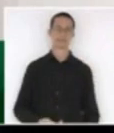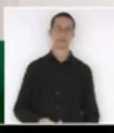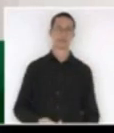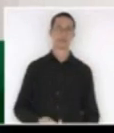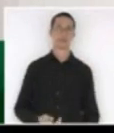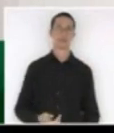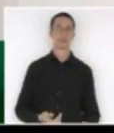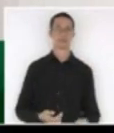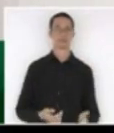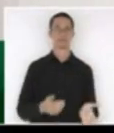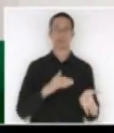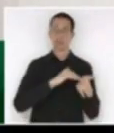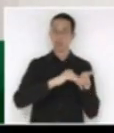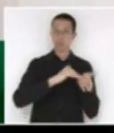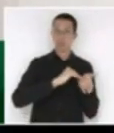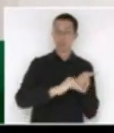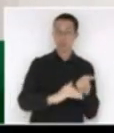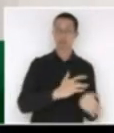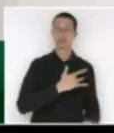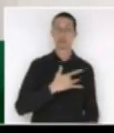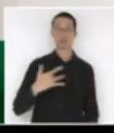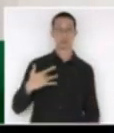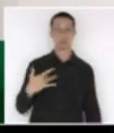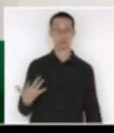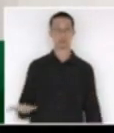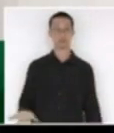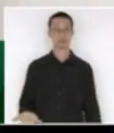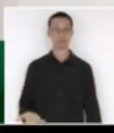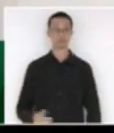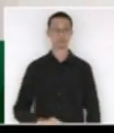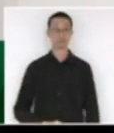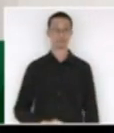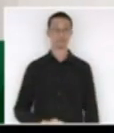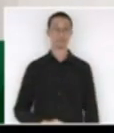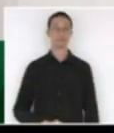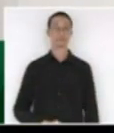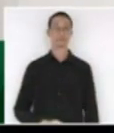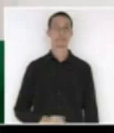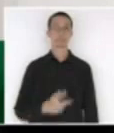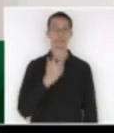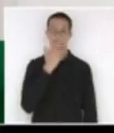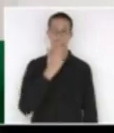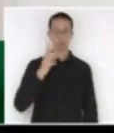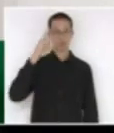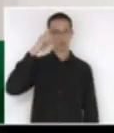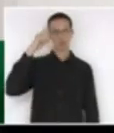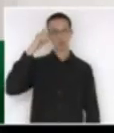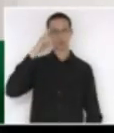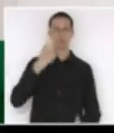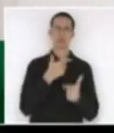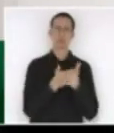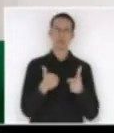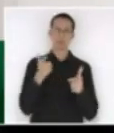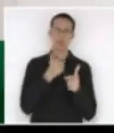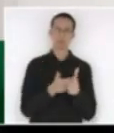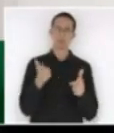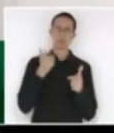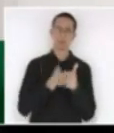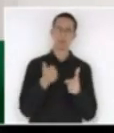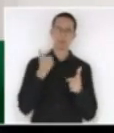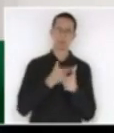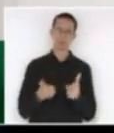Saúde, mas são verdadeiros moinhos de vento. Né? Todo dia surge um fato burocrático,